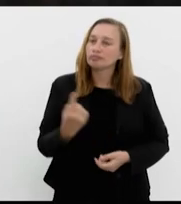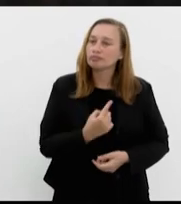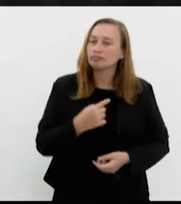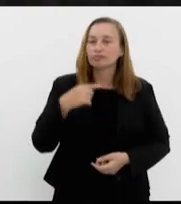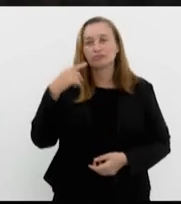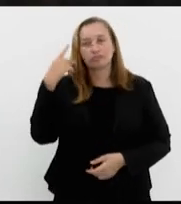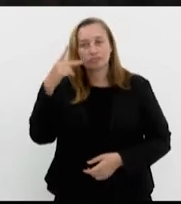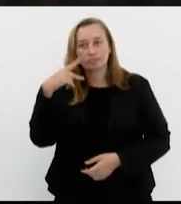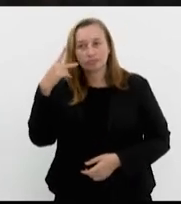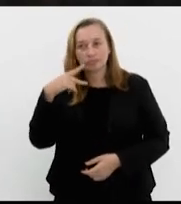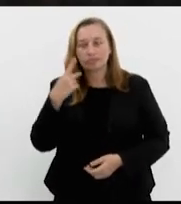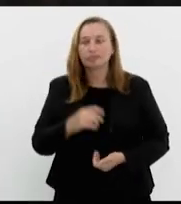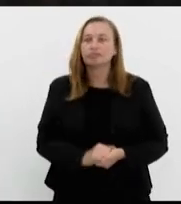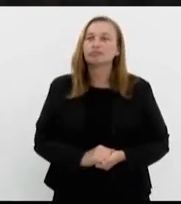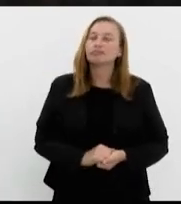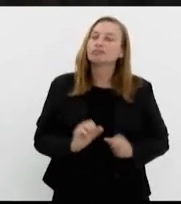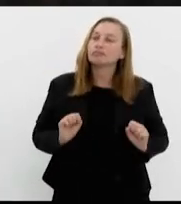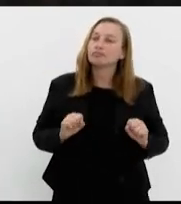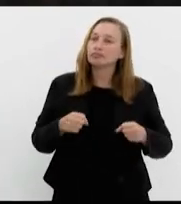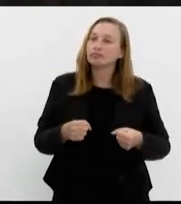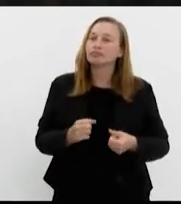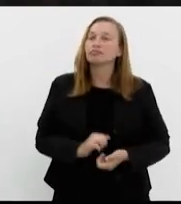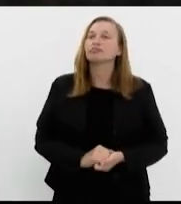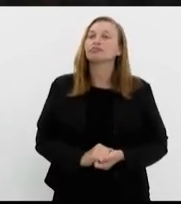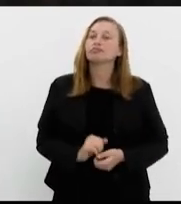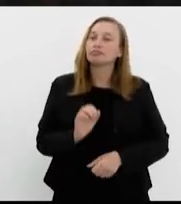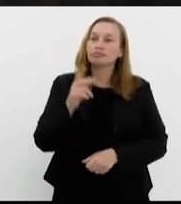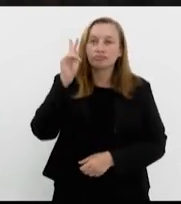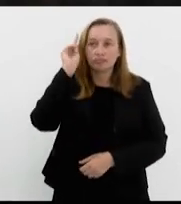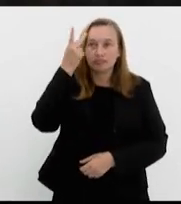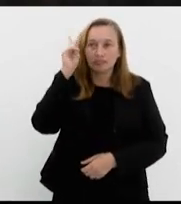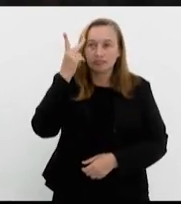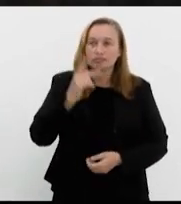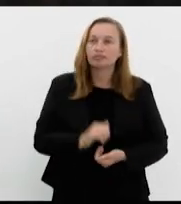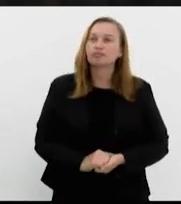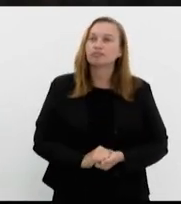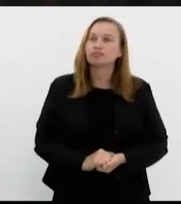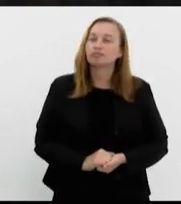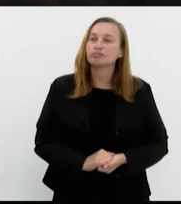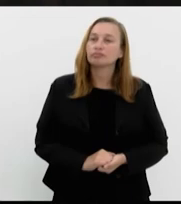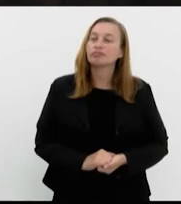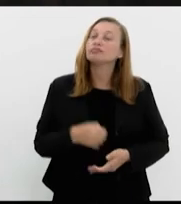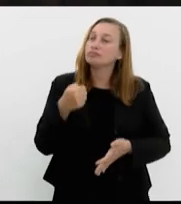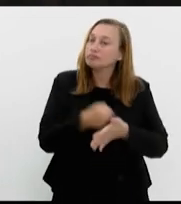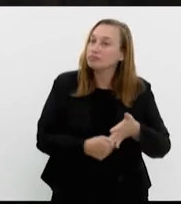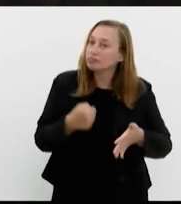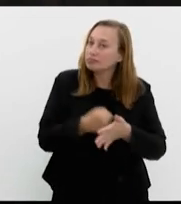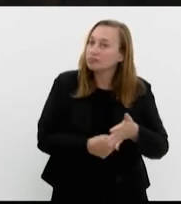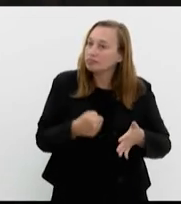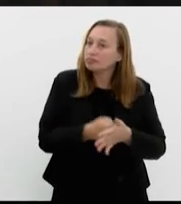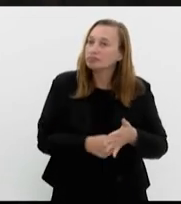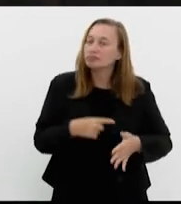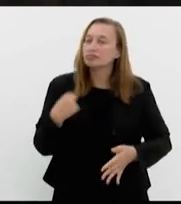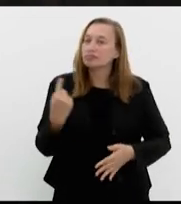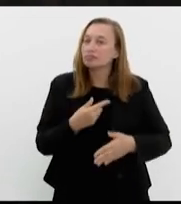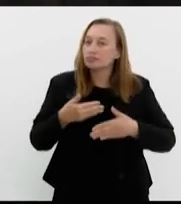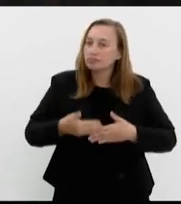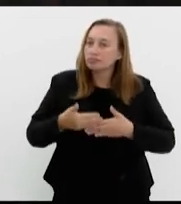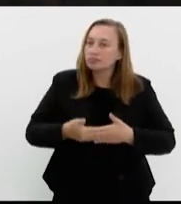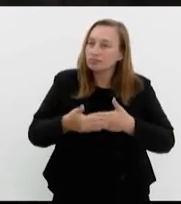políticas, ativas de nossa história. E é por meio da luta que nós